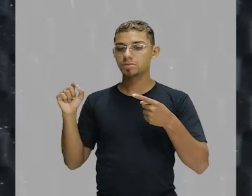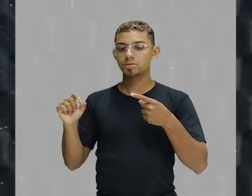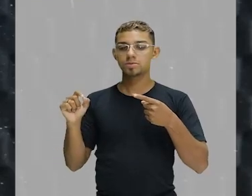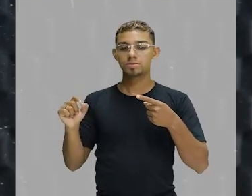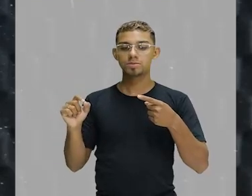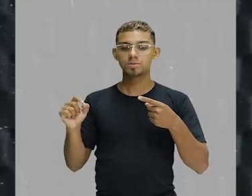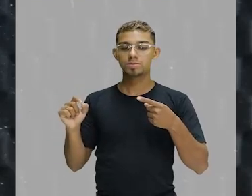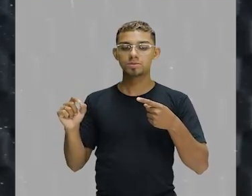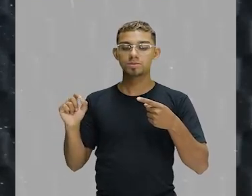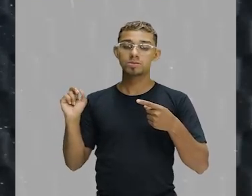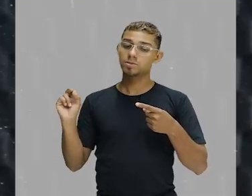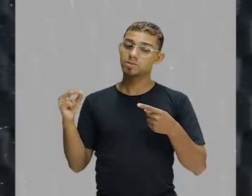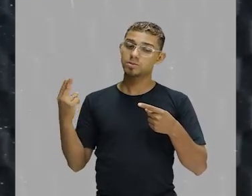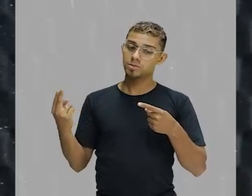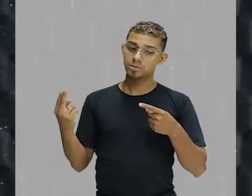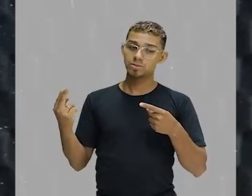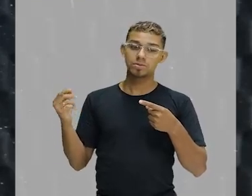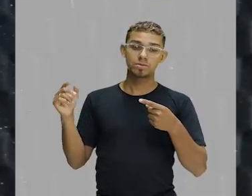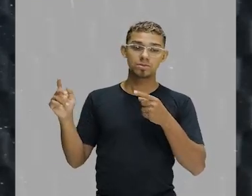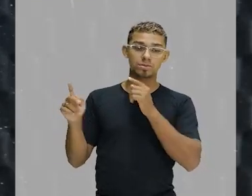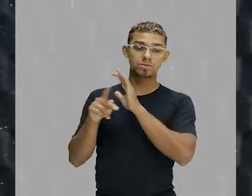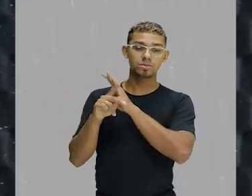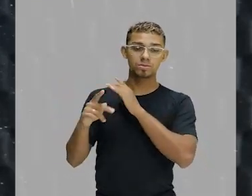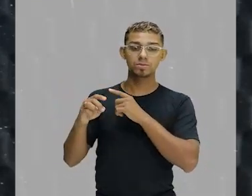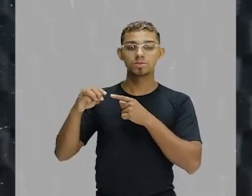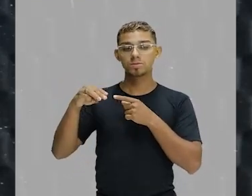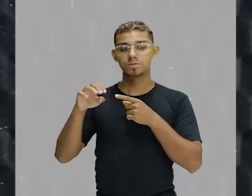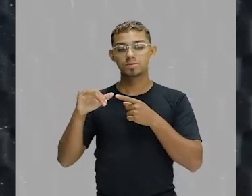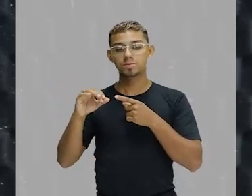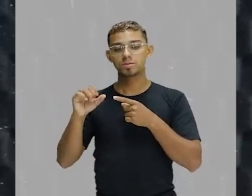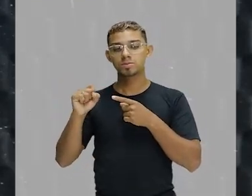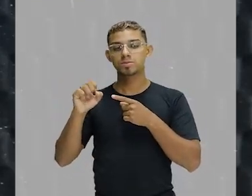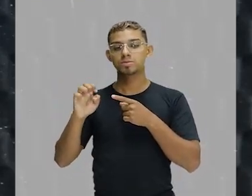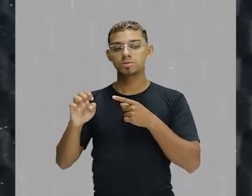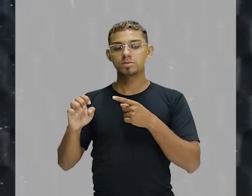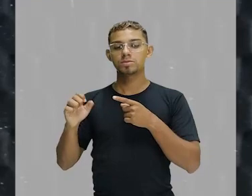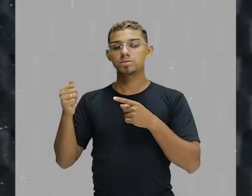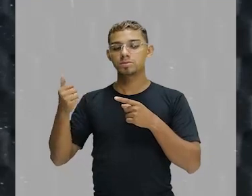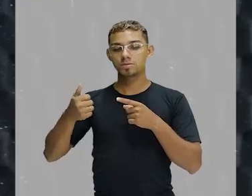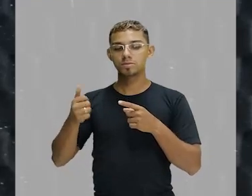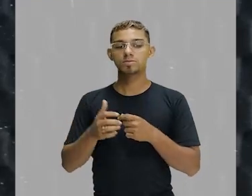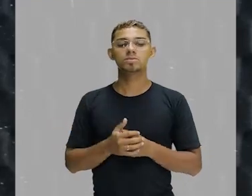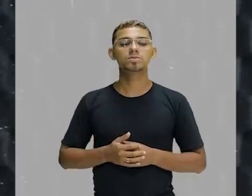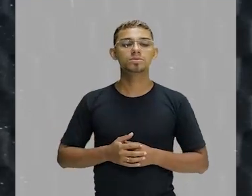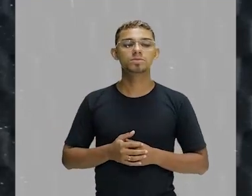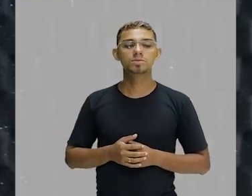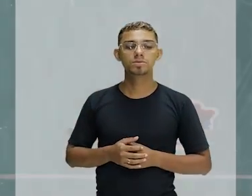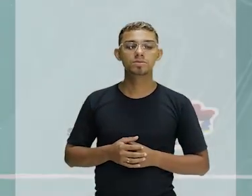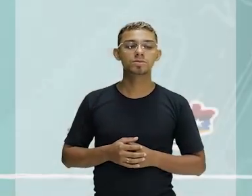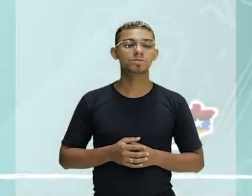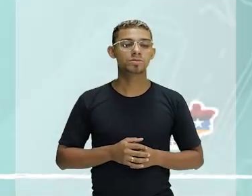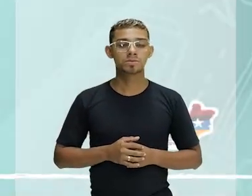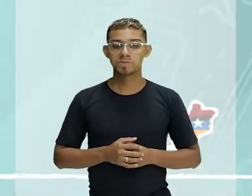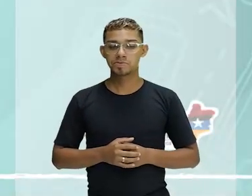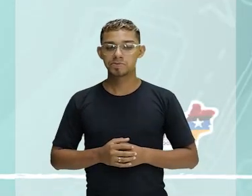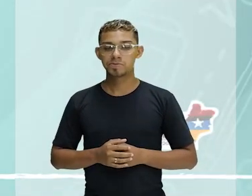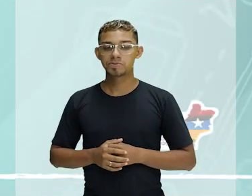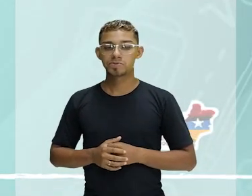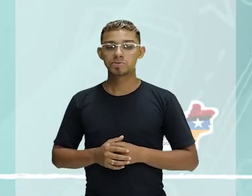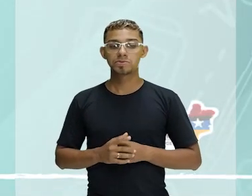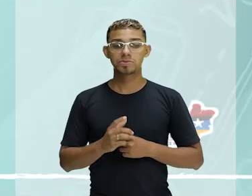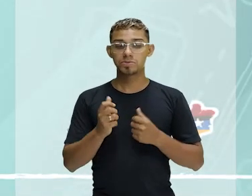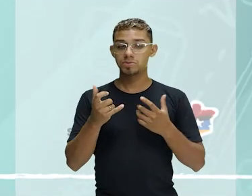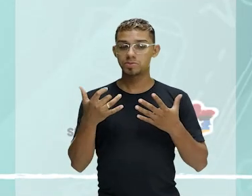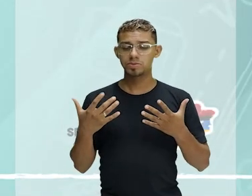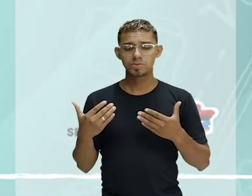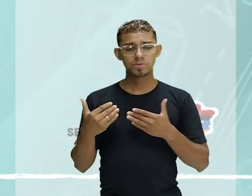a prófase da meiose 1. É a mesma coisa. Então, vou trabalhar a prófase 1. Essa prófase 1 é a